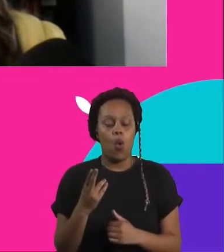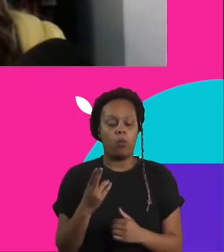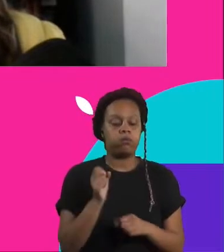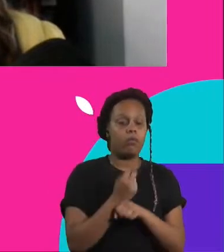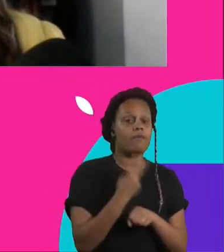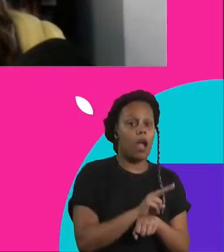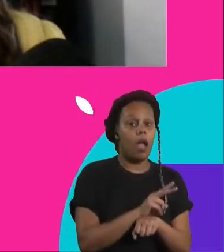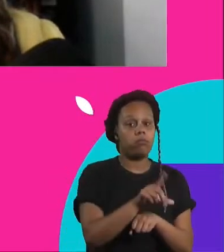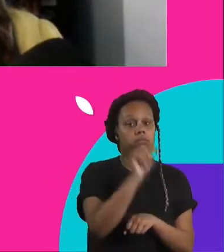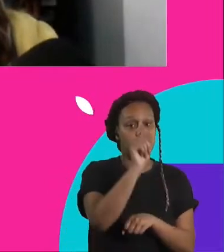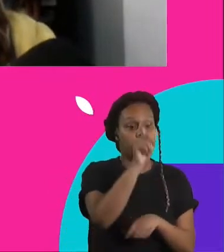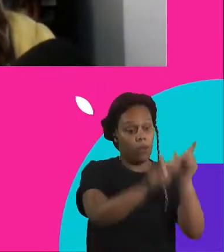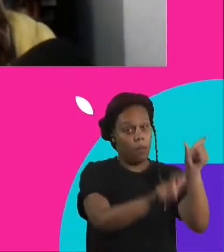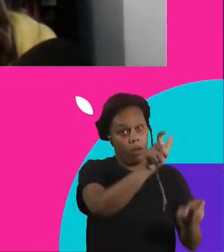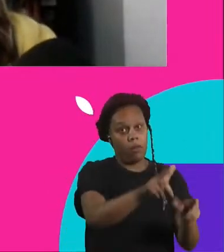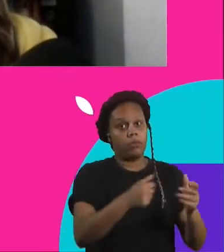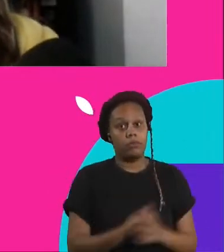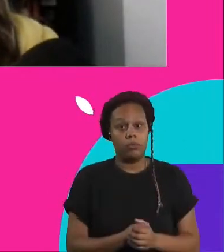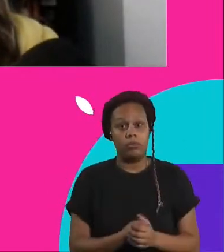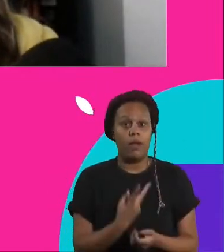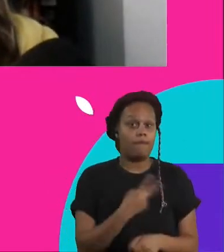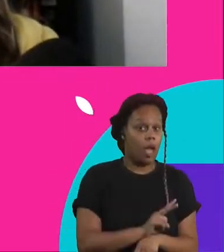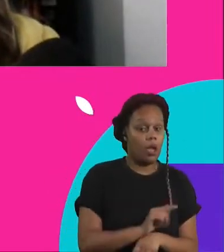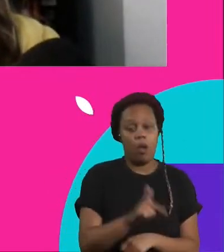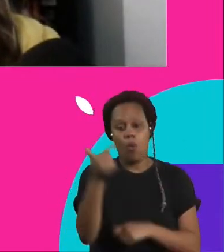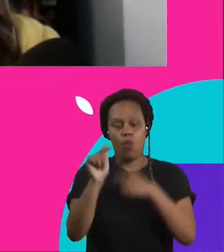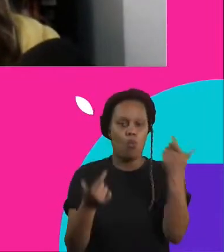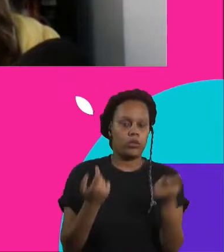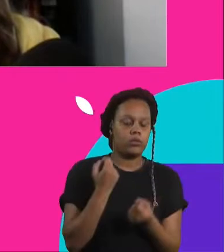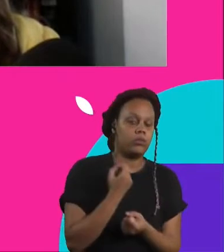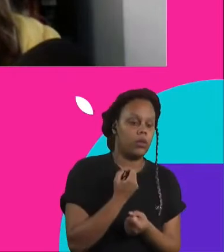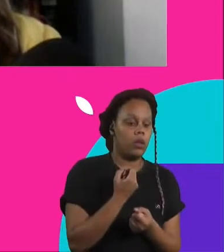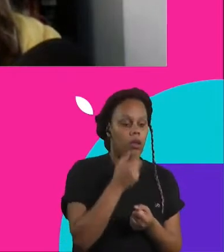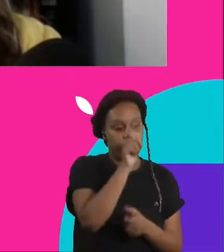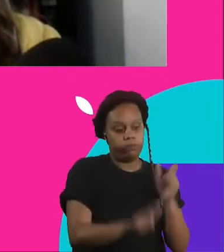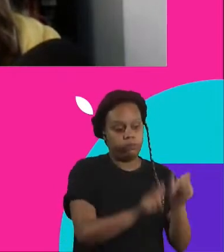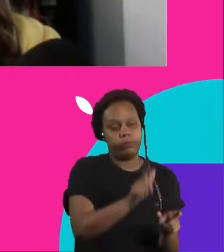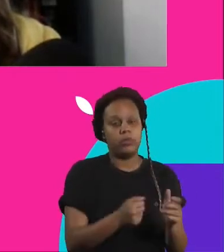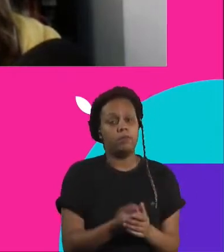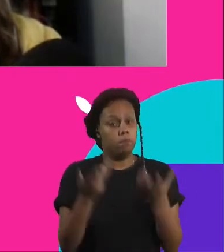um recrutador que vai optar por um candidato ou outro candidato, né? Então, queria